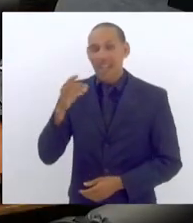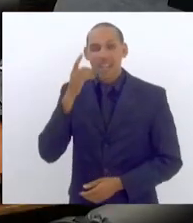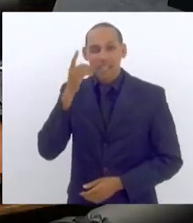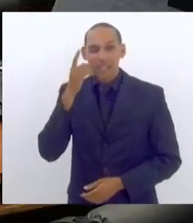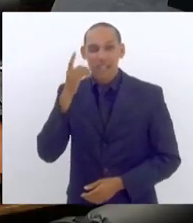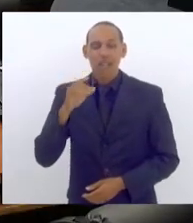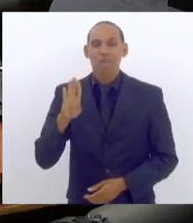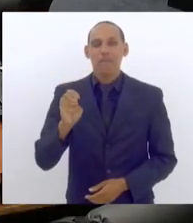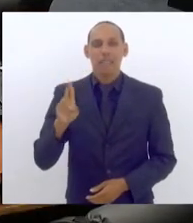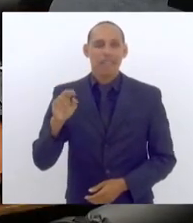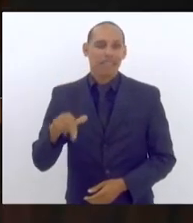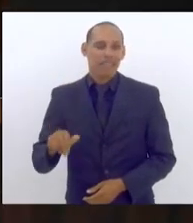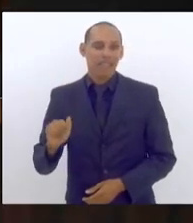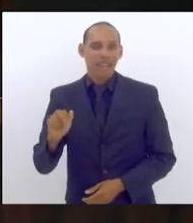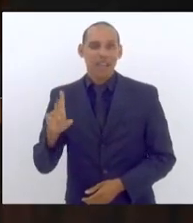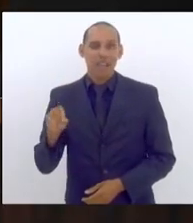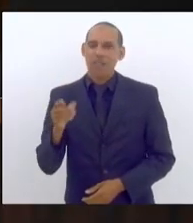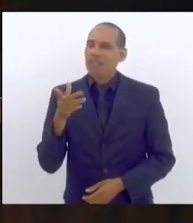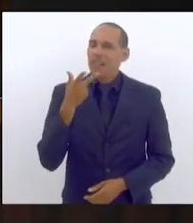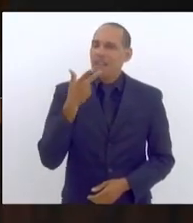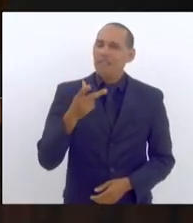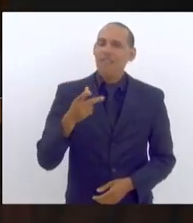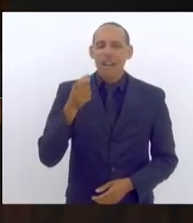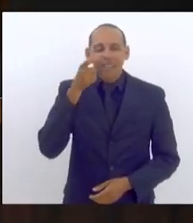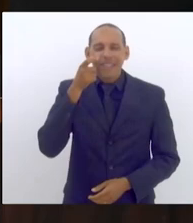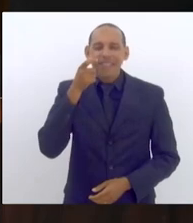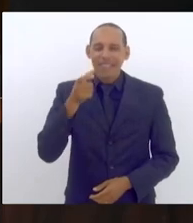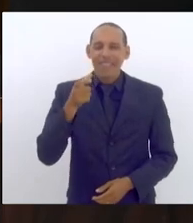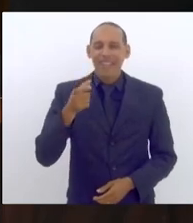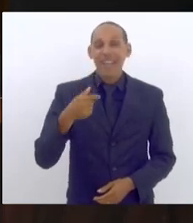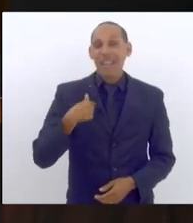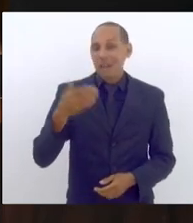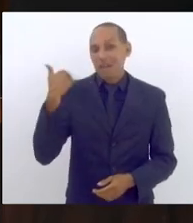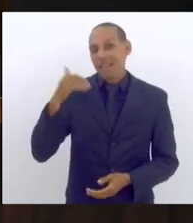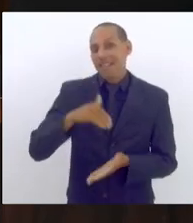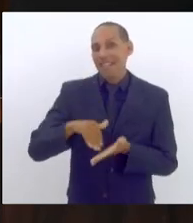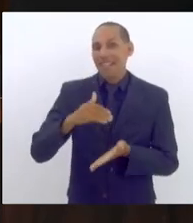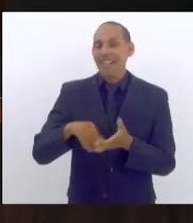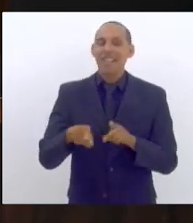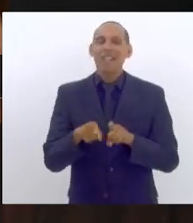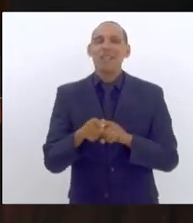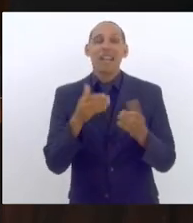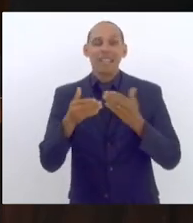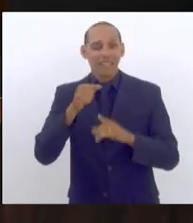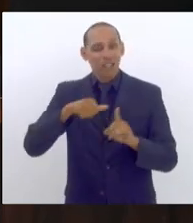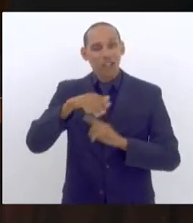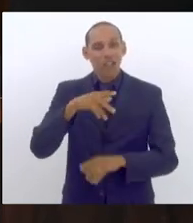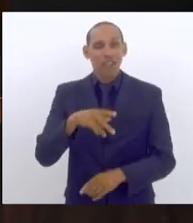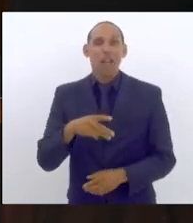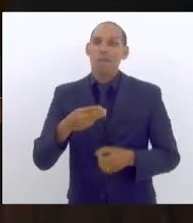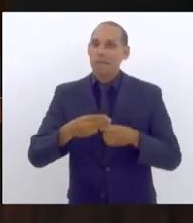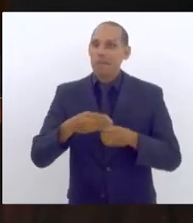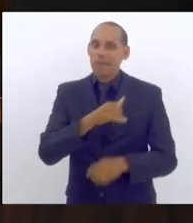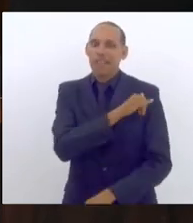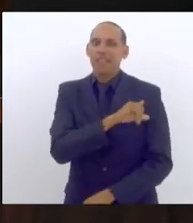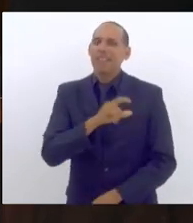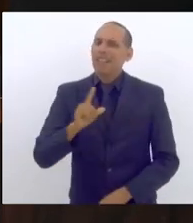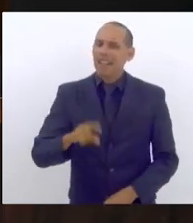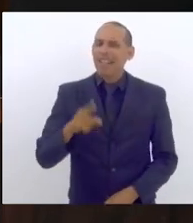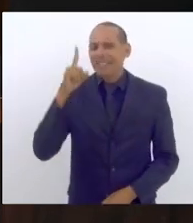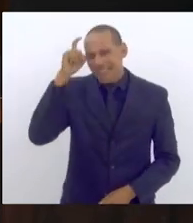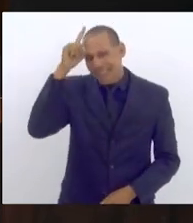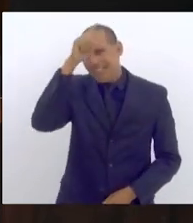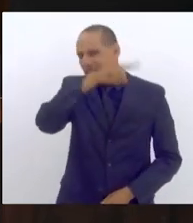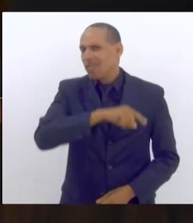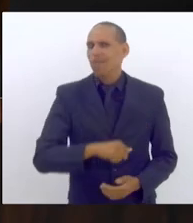deputado Bernardo. Vossa Excelência tocou num assunto interessantíssimo. Também fui secretária de assistência do município do Rio. E é muito